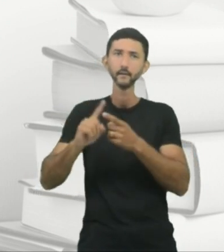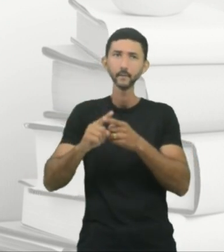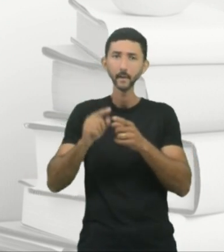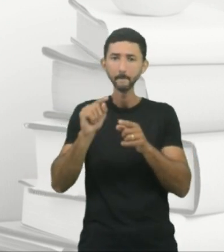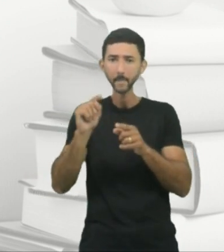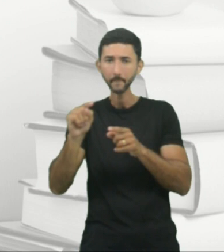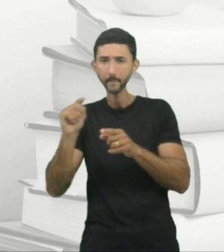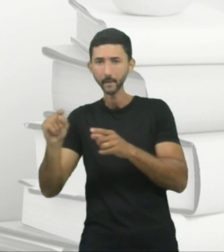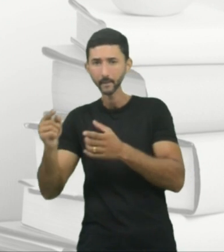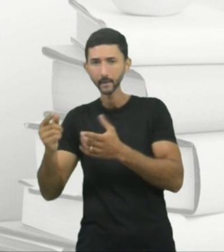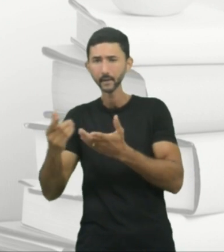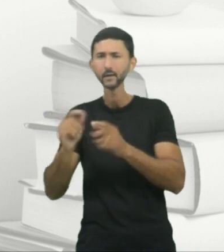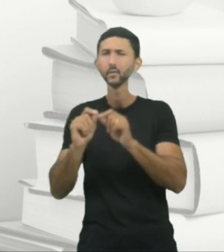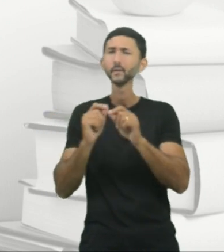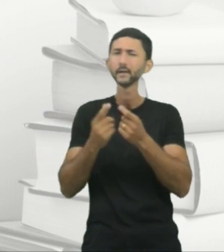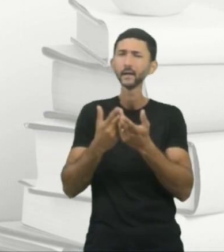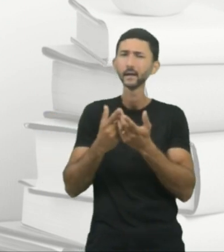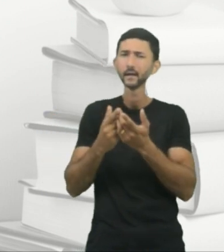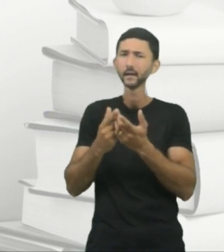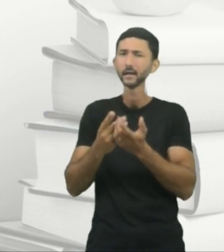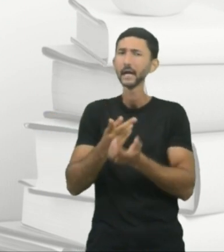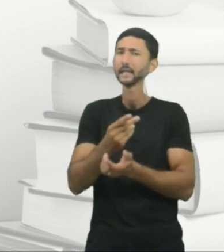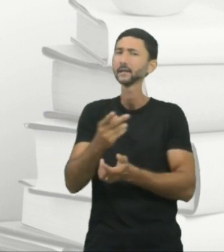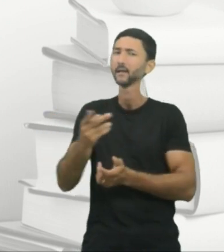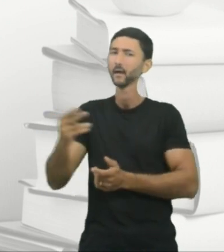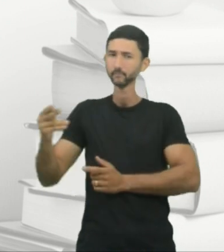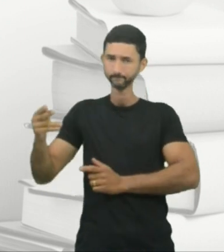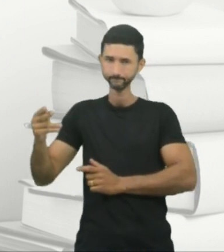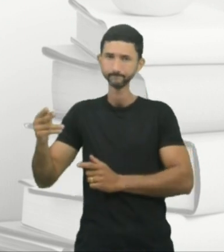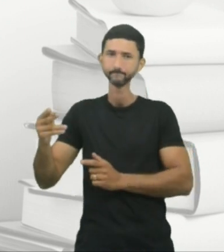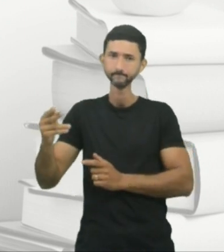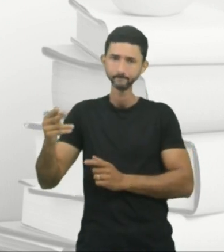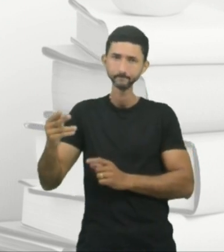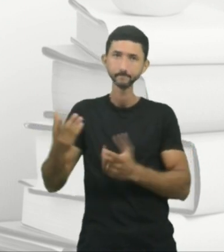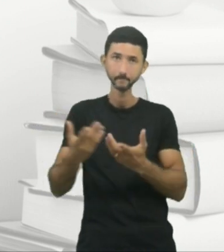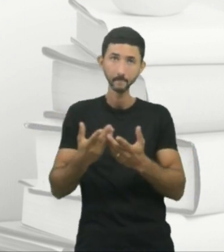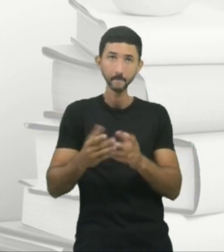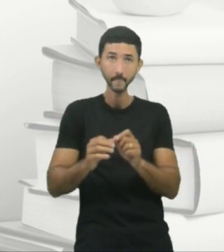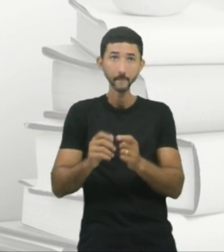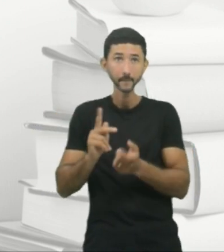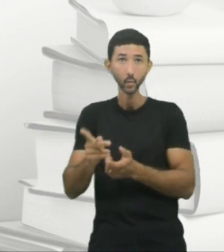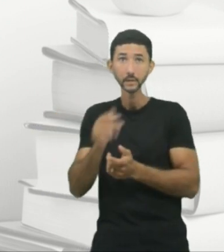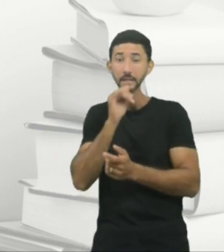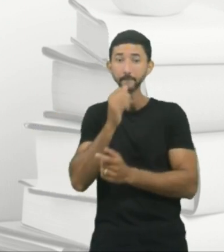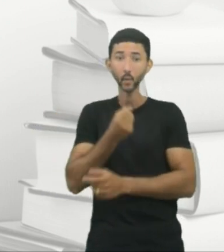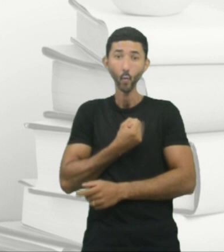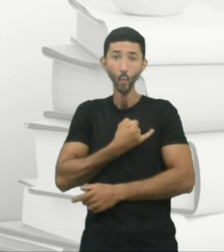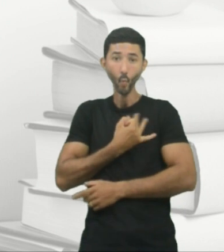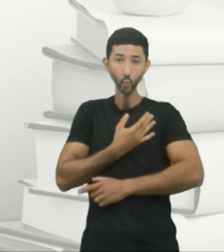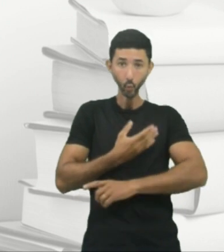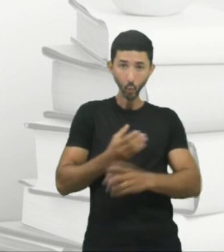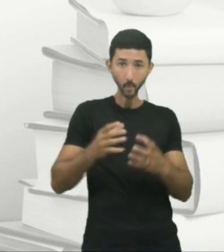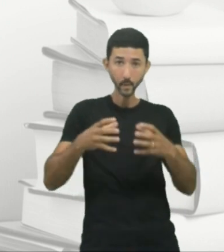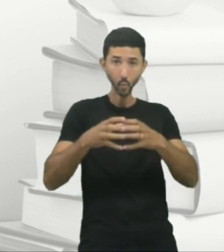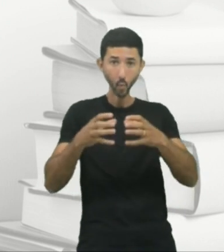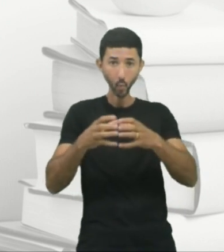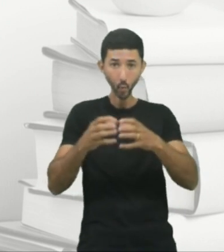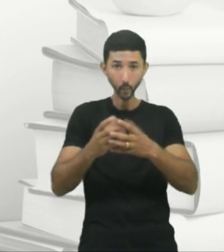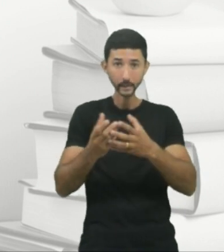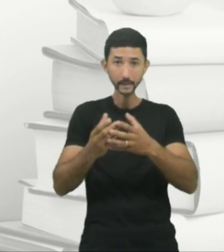3 pontinhos quer dizer que vai para o mais infinito. Aqui, continuando, diz que os números